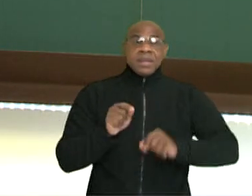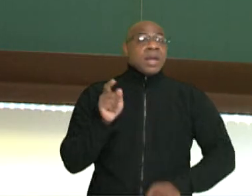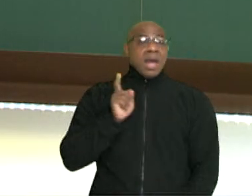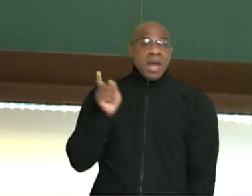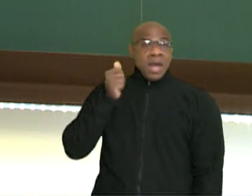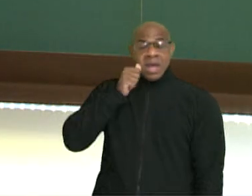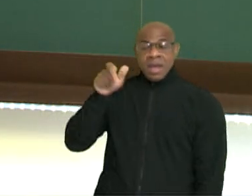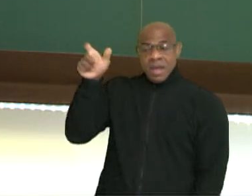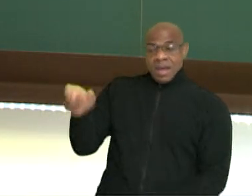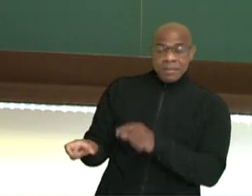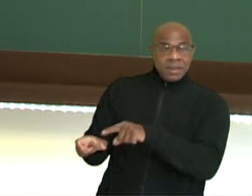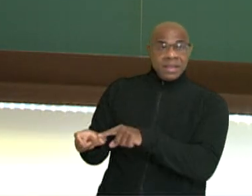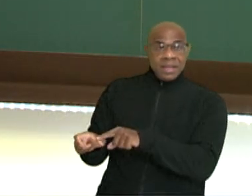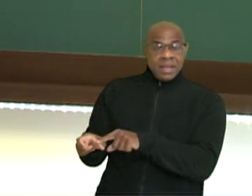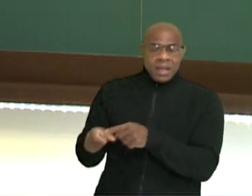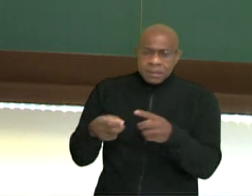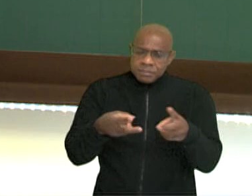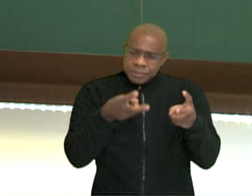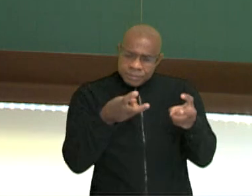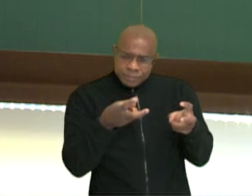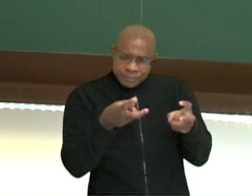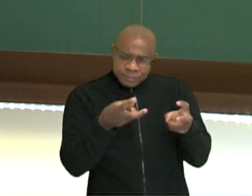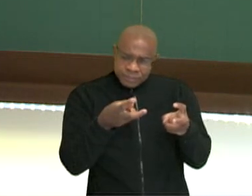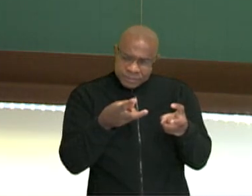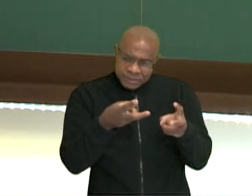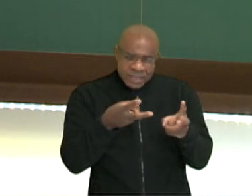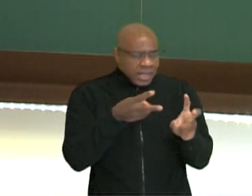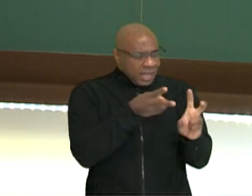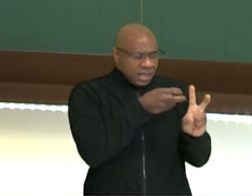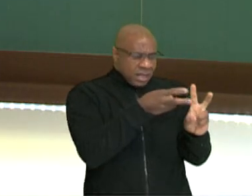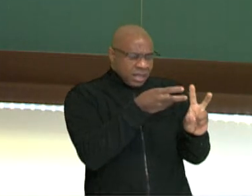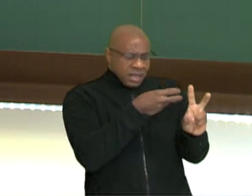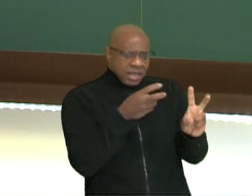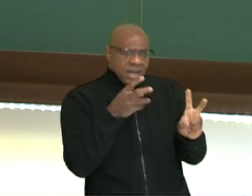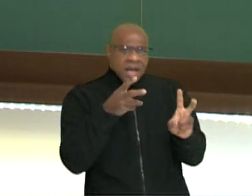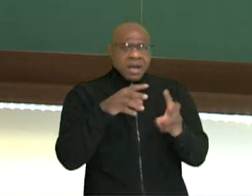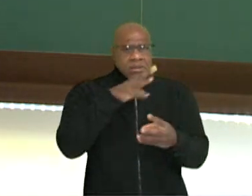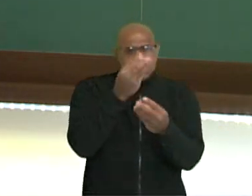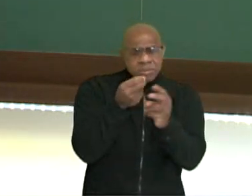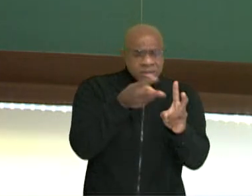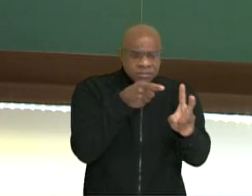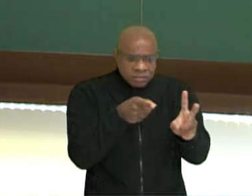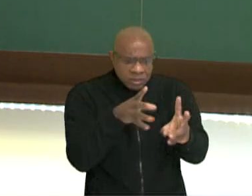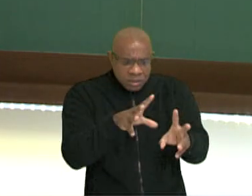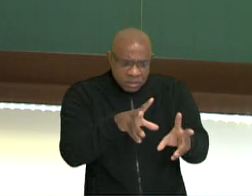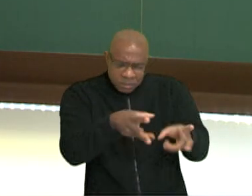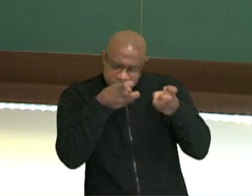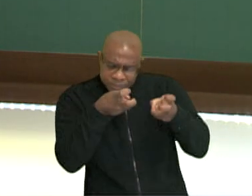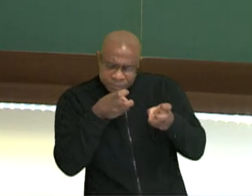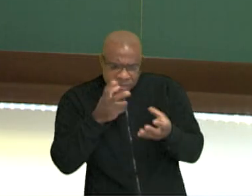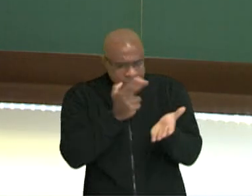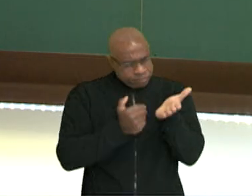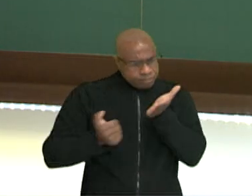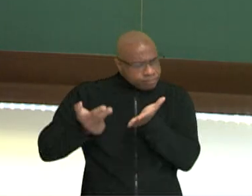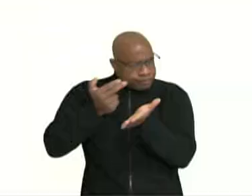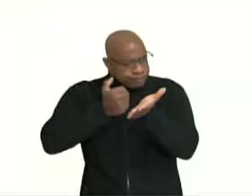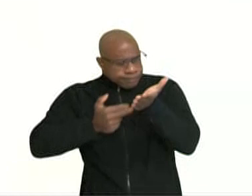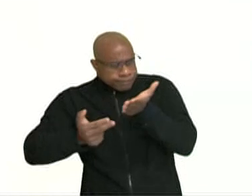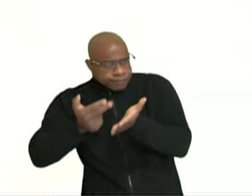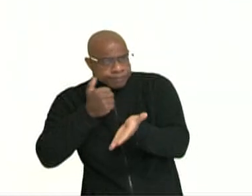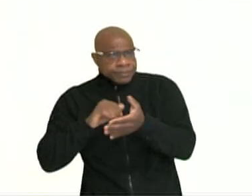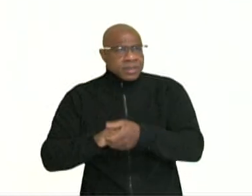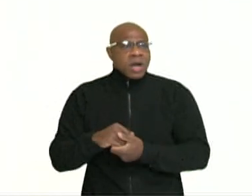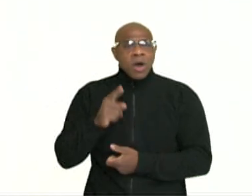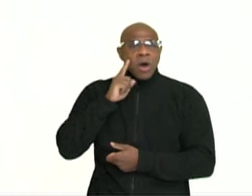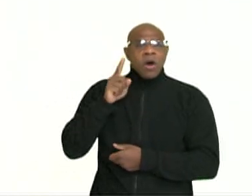ela se baseou na arte indígena para criar, né, para criar essa obra. Então, perceba que é um ser diferente, né? Olha o tamanho